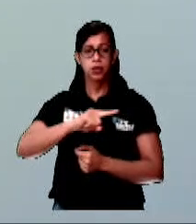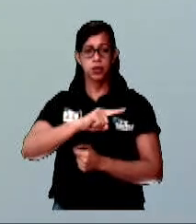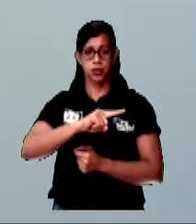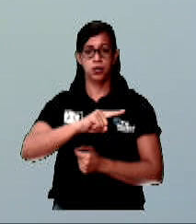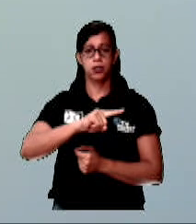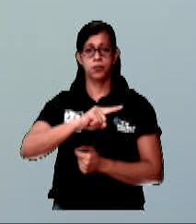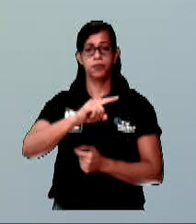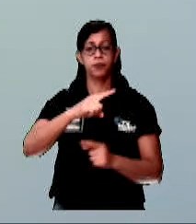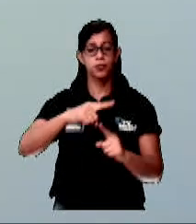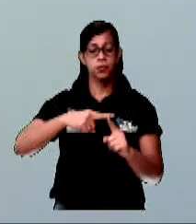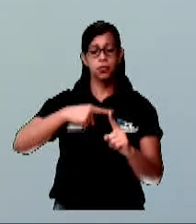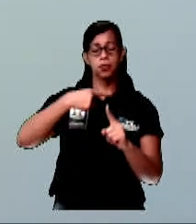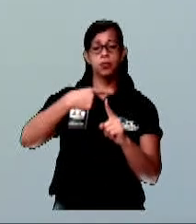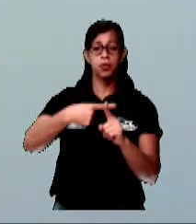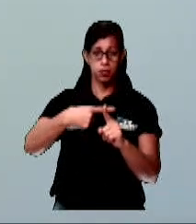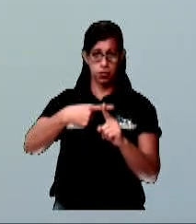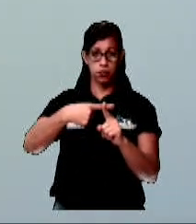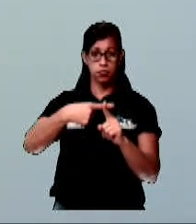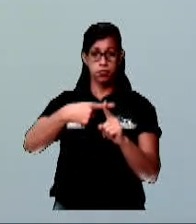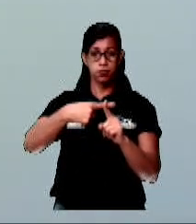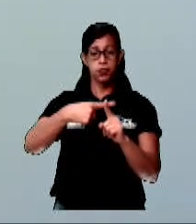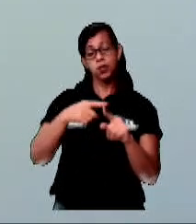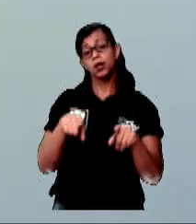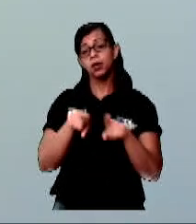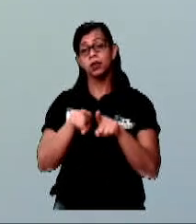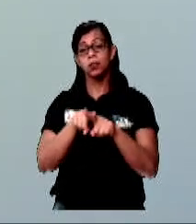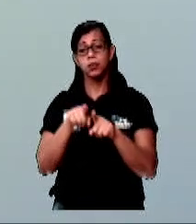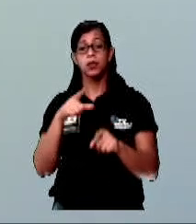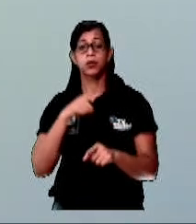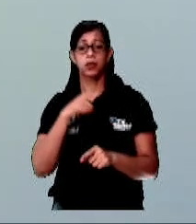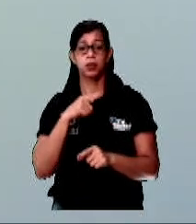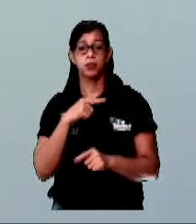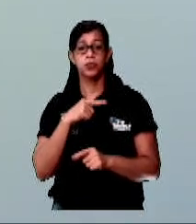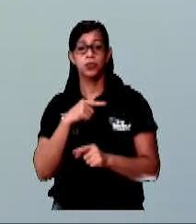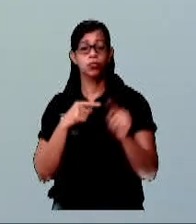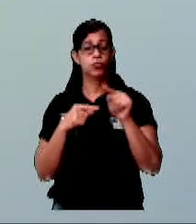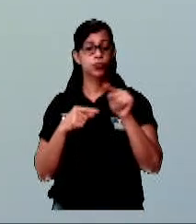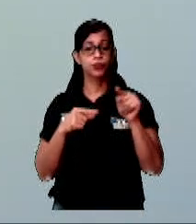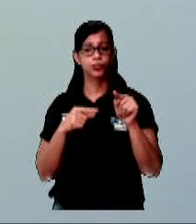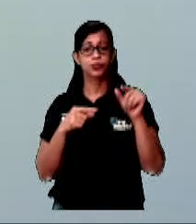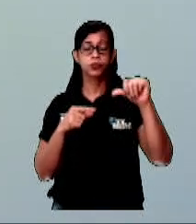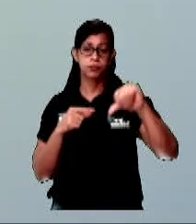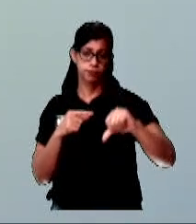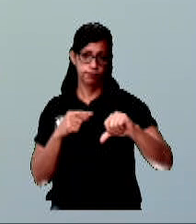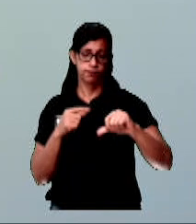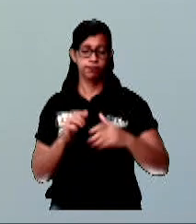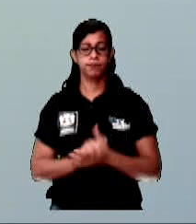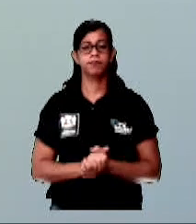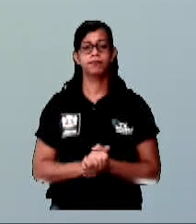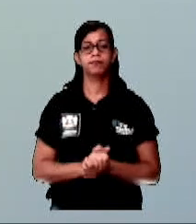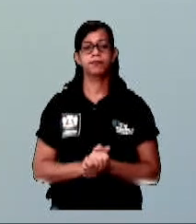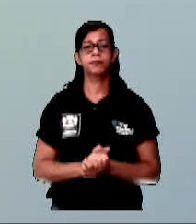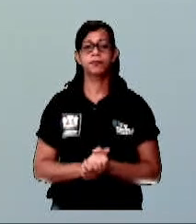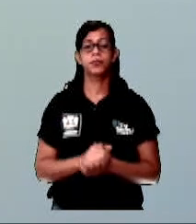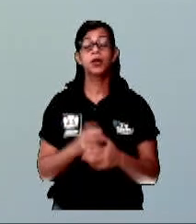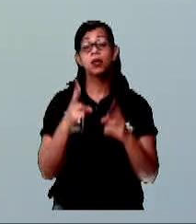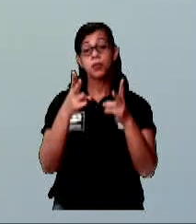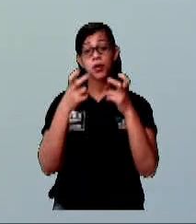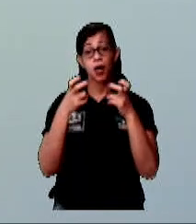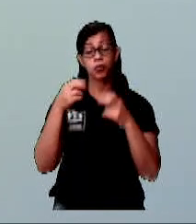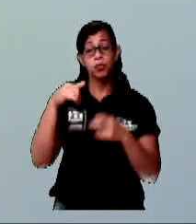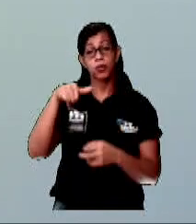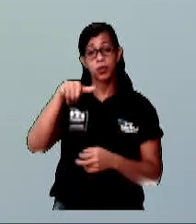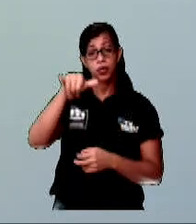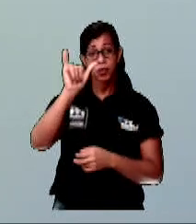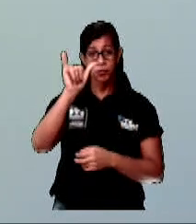E o número que for para a esquerda do X, ele é negativo, ok? Se a gente observa agora o Y, todo